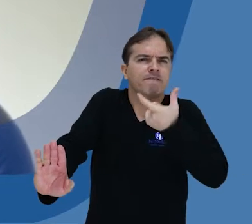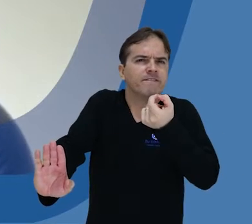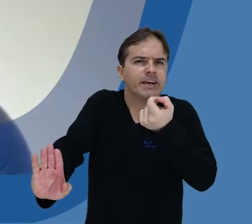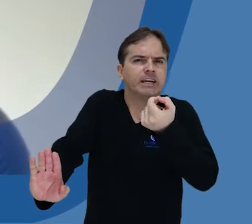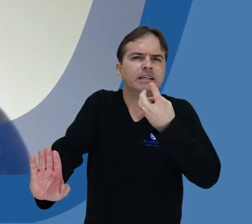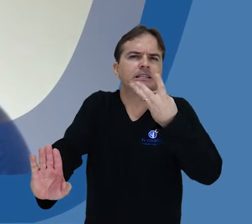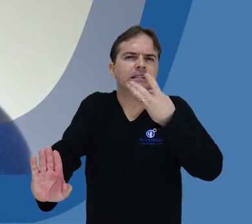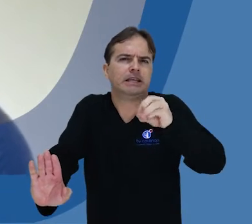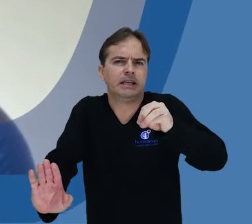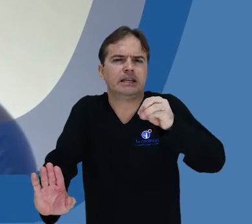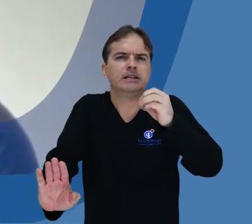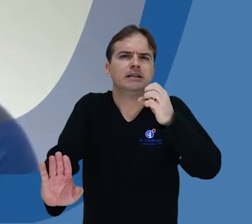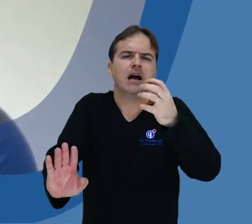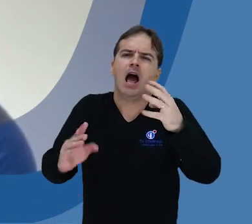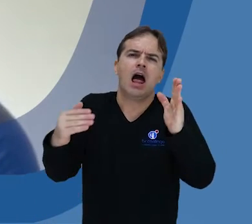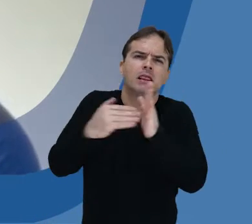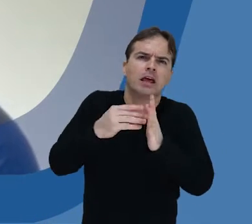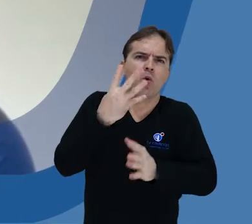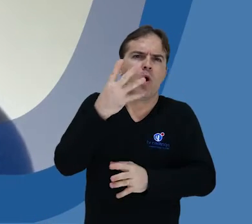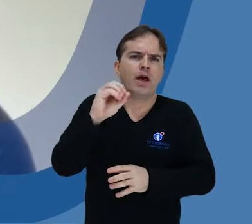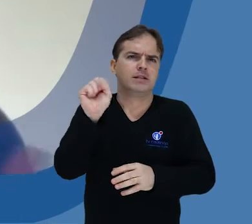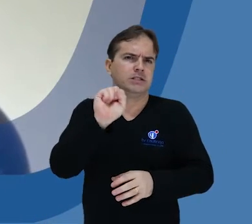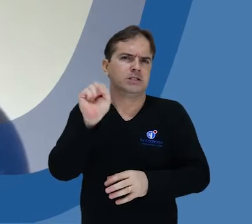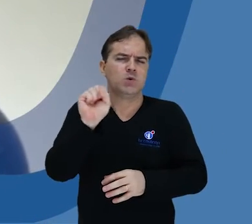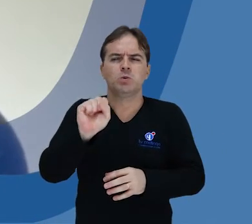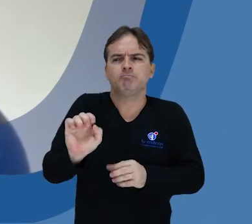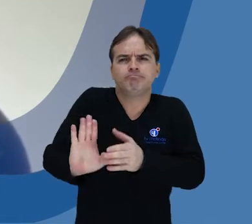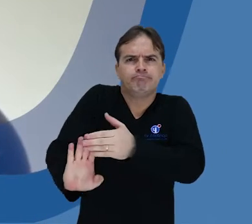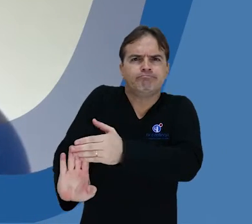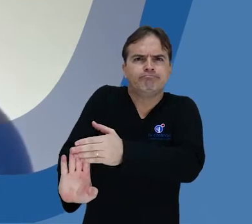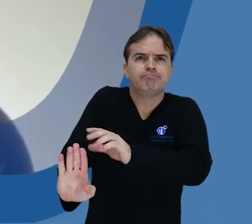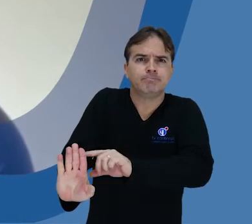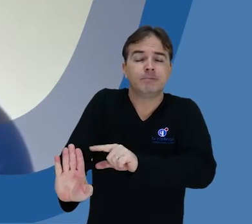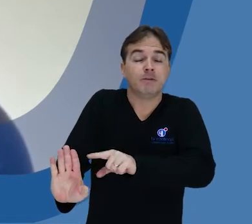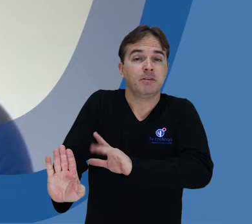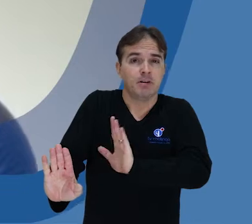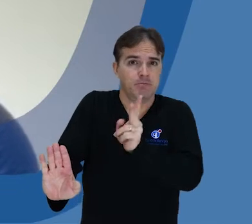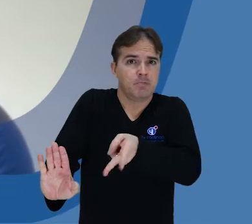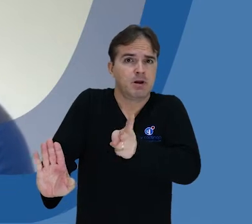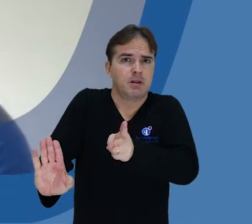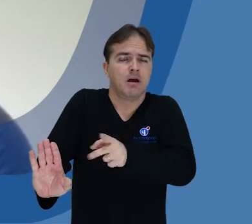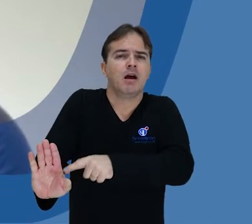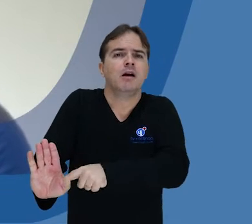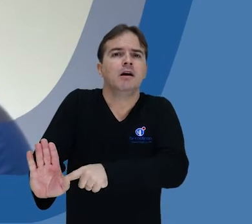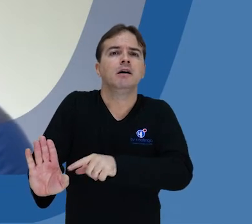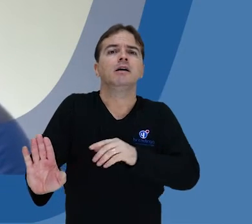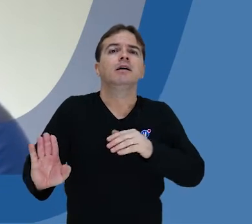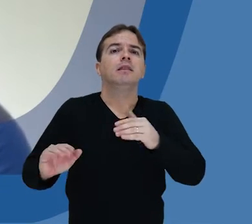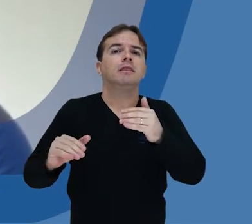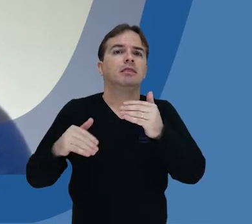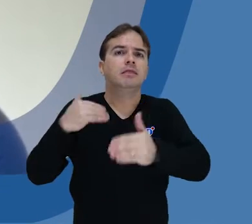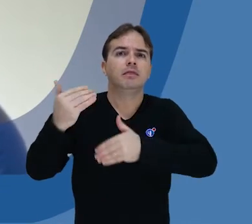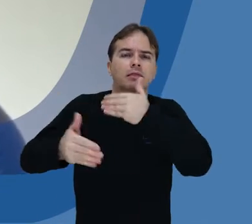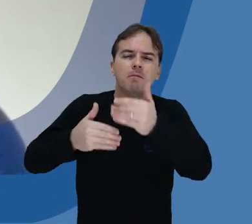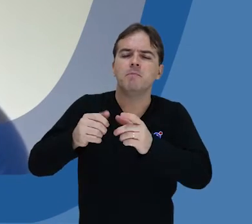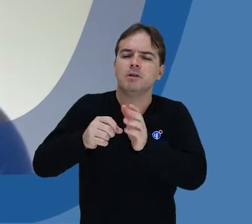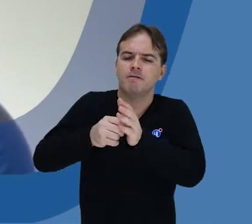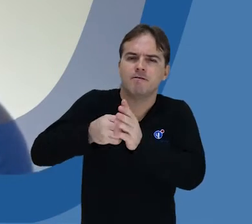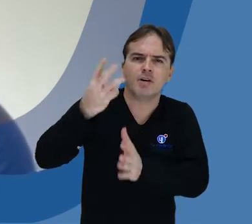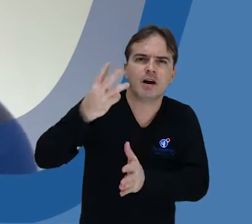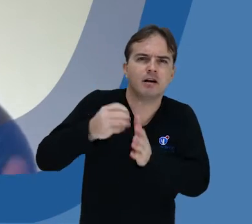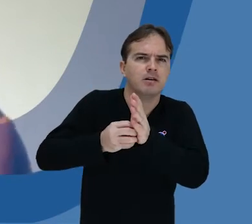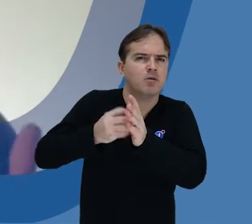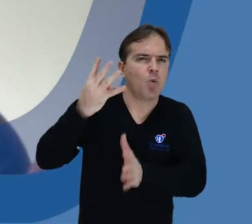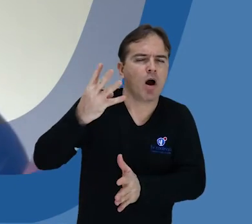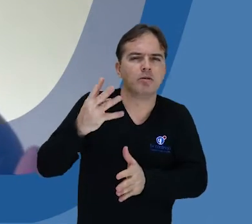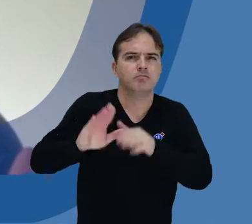segundos, a gente pode ir até 40 segundos, dependendo da capacidade da pessoa de resistir àquela posição. Isso pode se repetir por 3 ou 4 vezes.